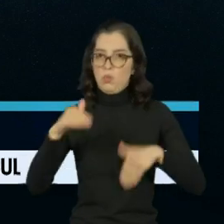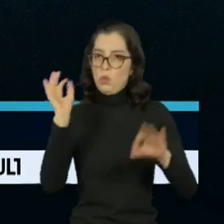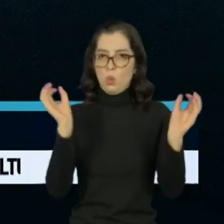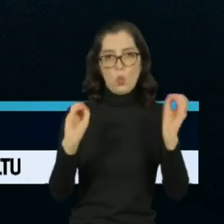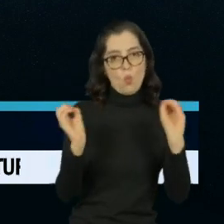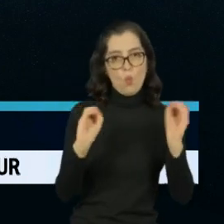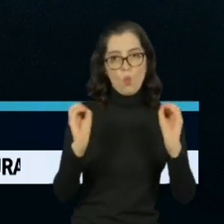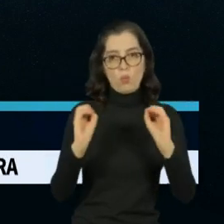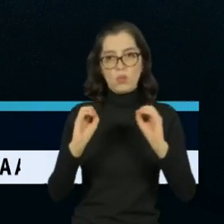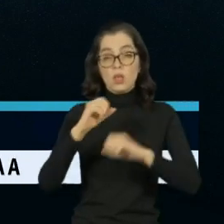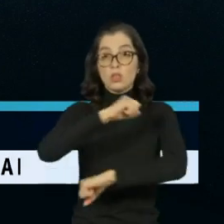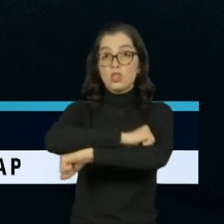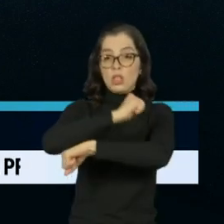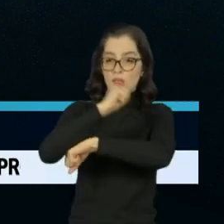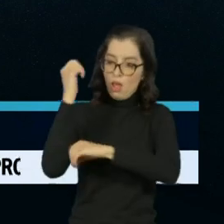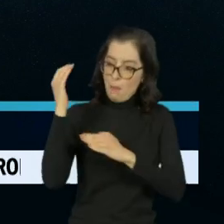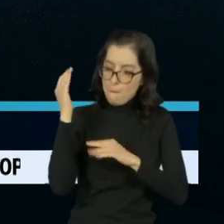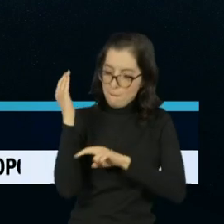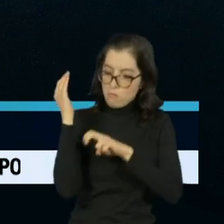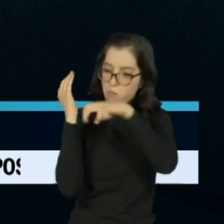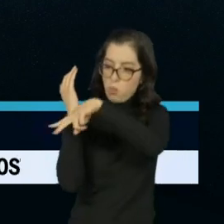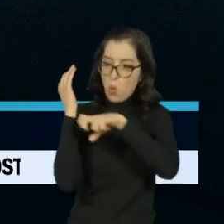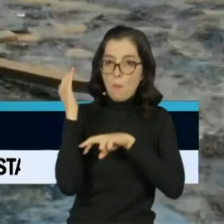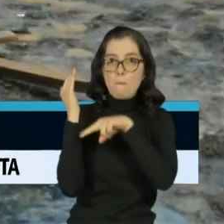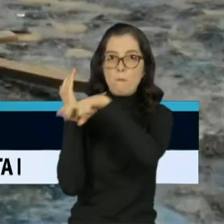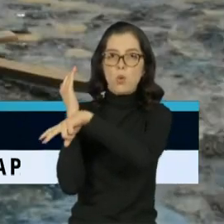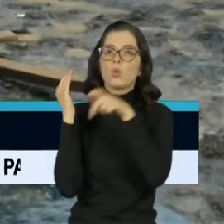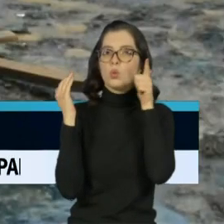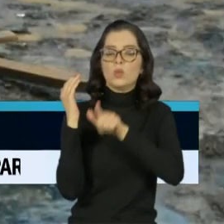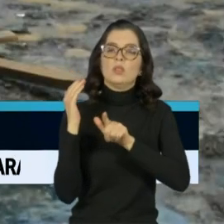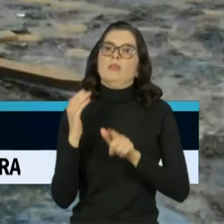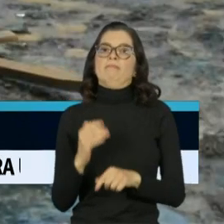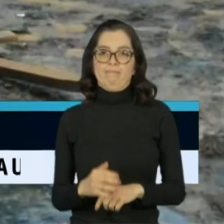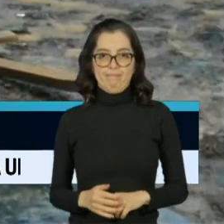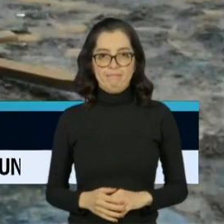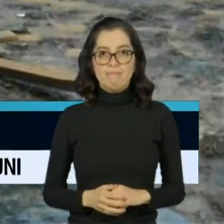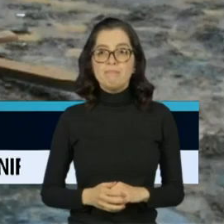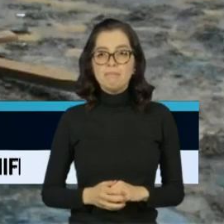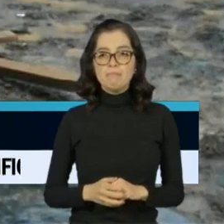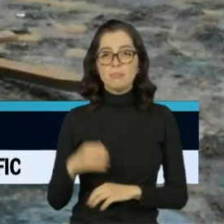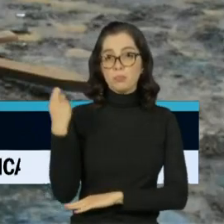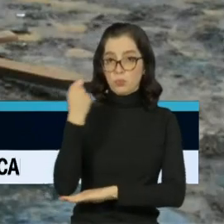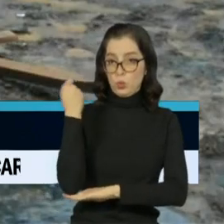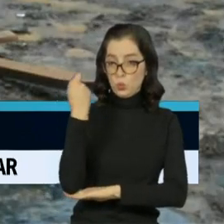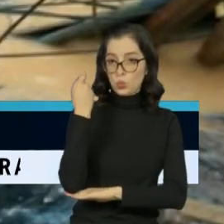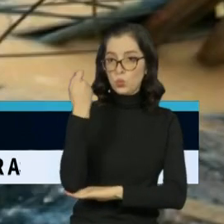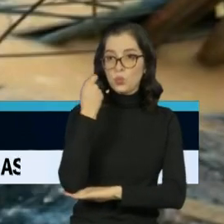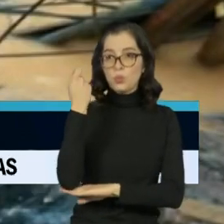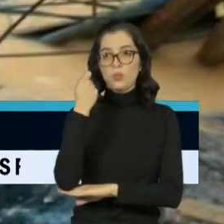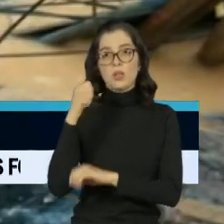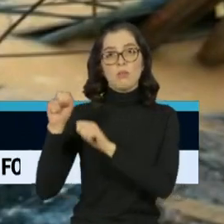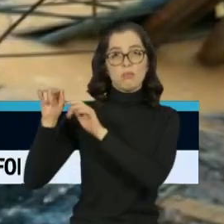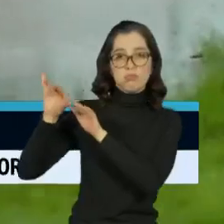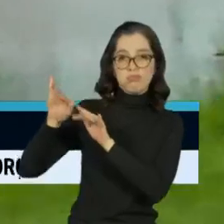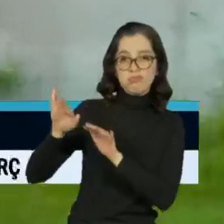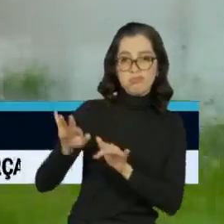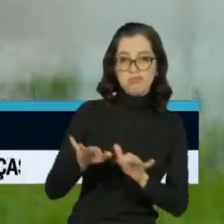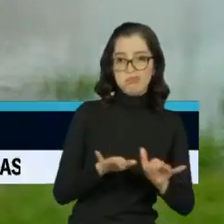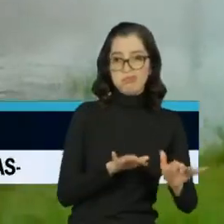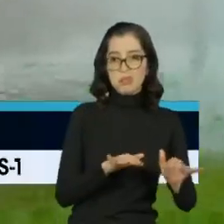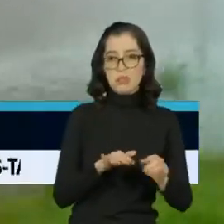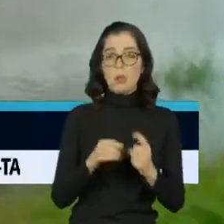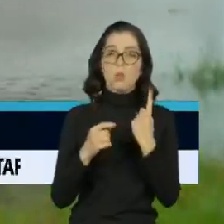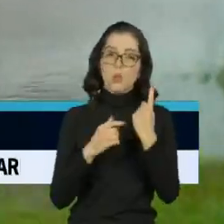janela. Eles conseguiram pular a janela. No Rio Grande do Sul, um deslizamento de terra deixou um morto e